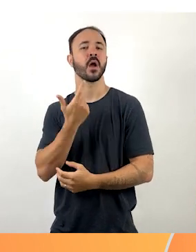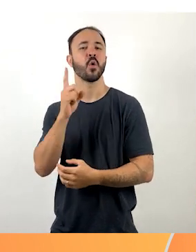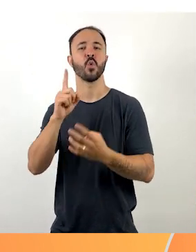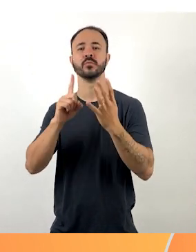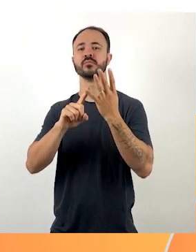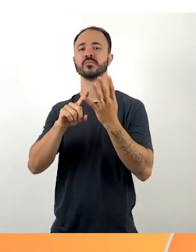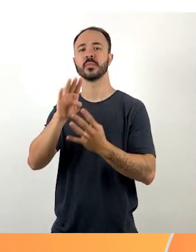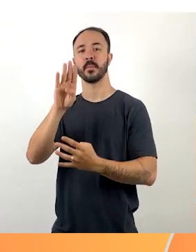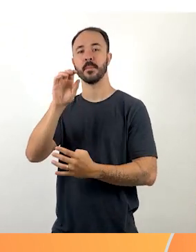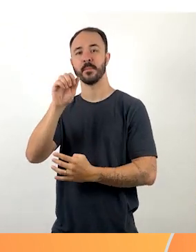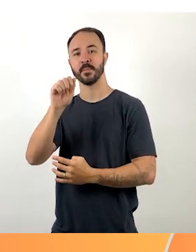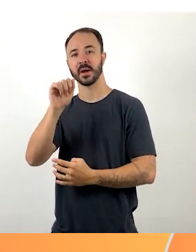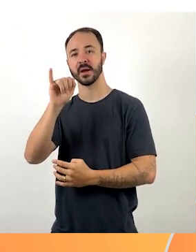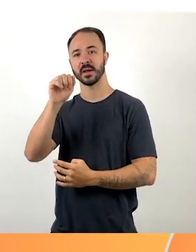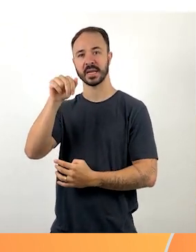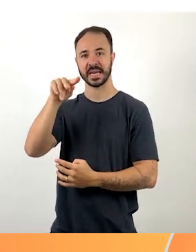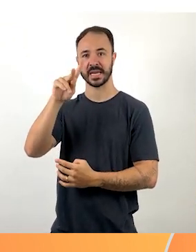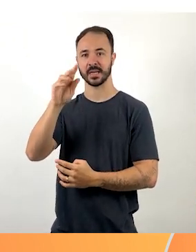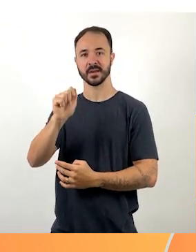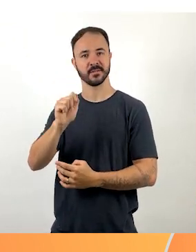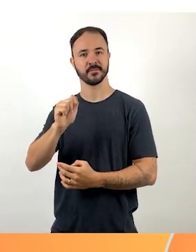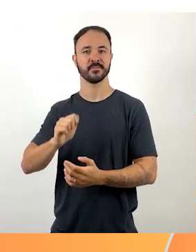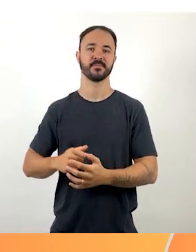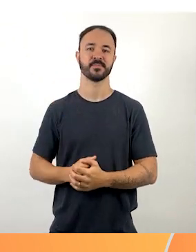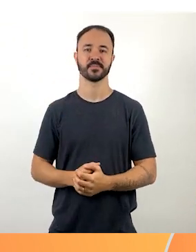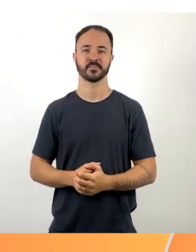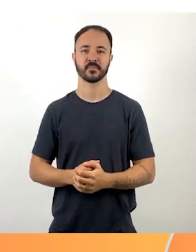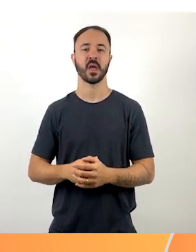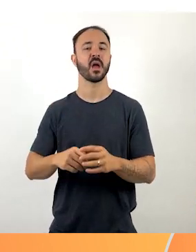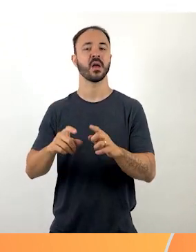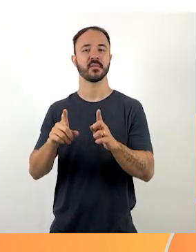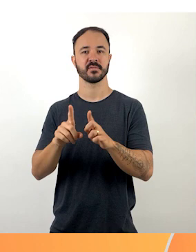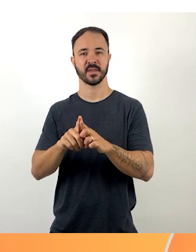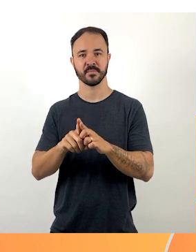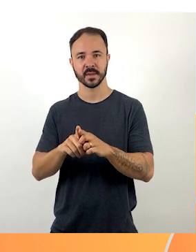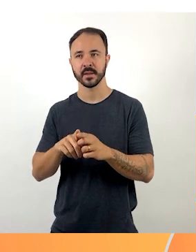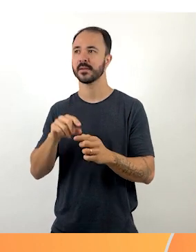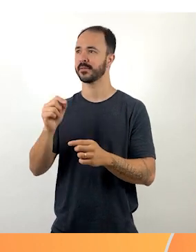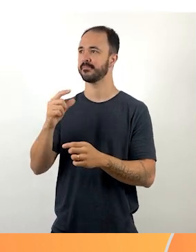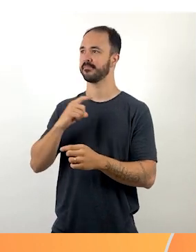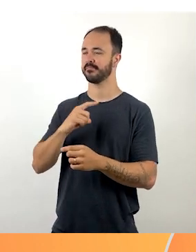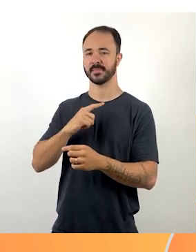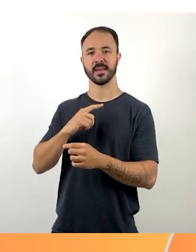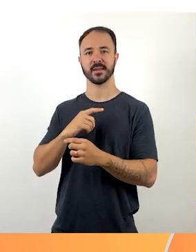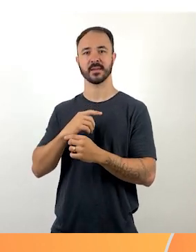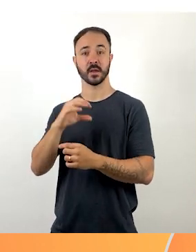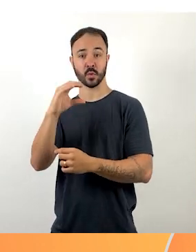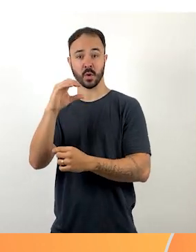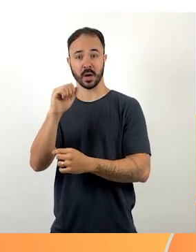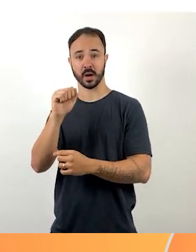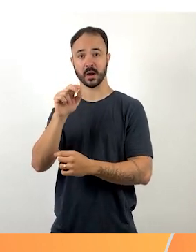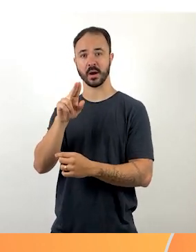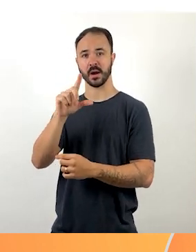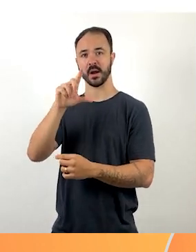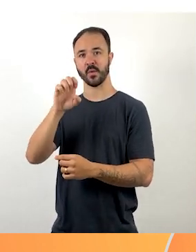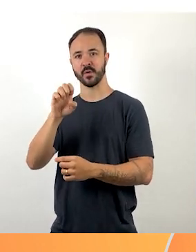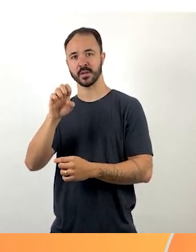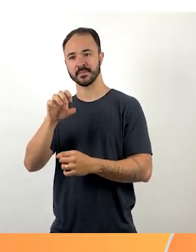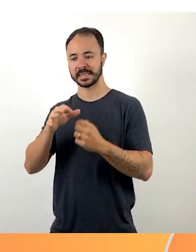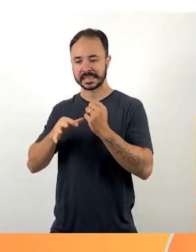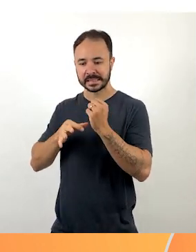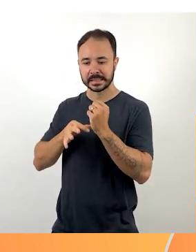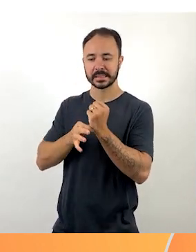Bainha, invaginações das folhas em monocotiledôneas, que envolve o caule dando suporte às folhas. Em algumas plantas nós